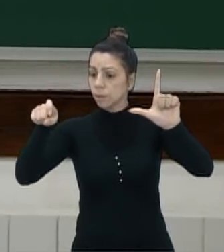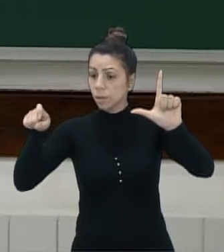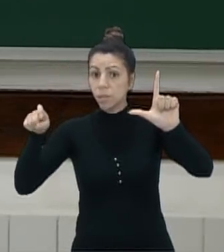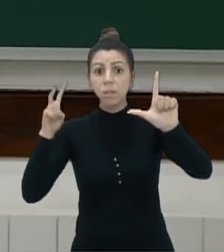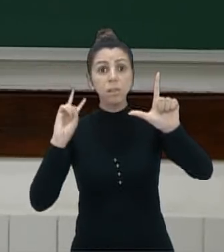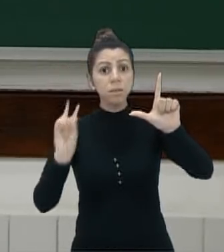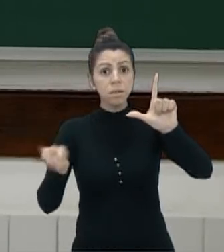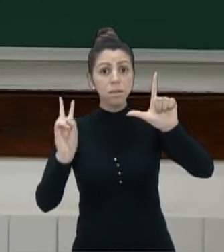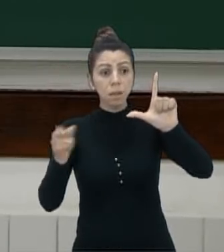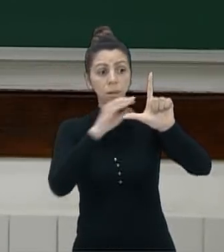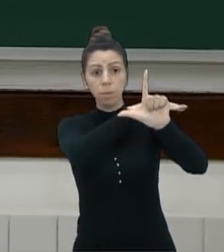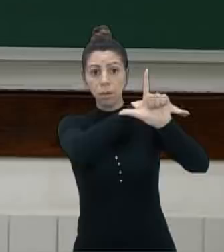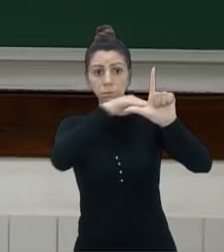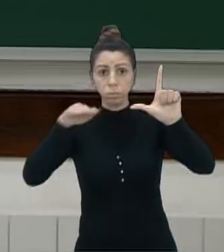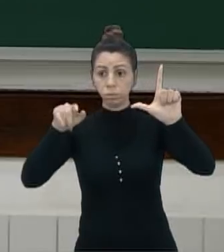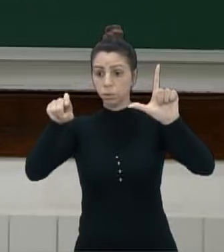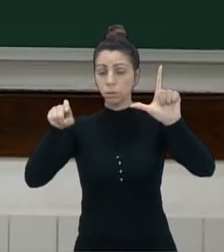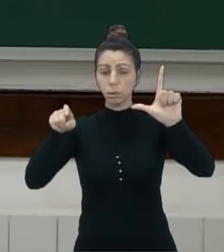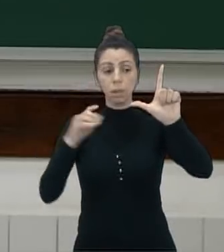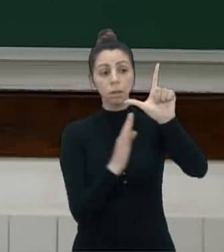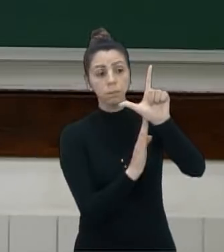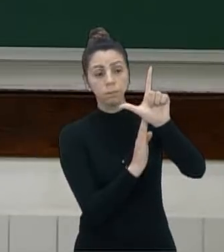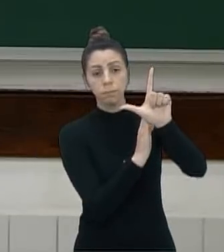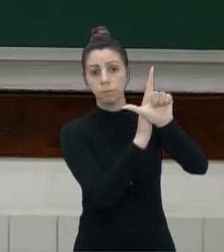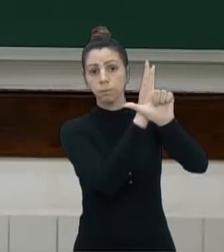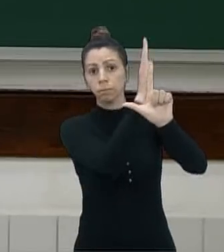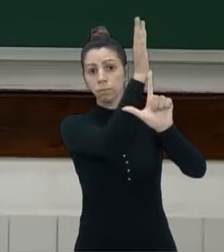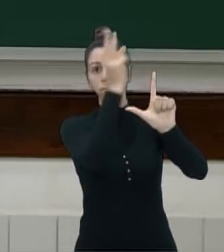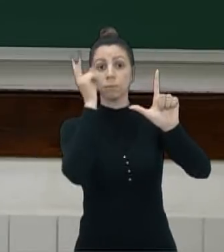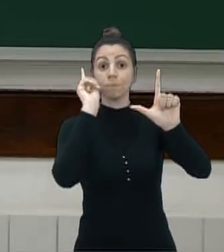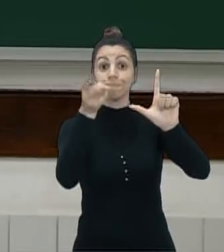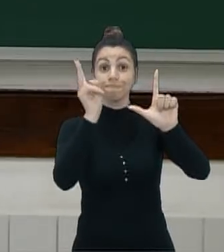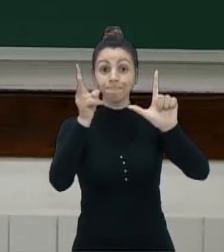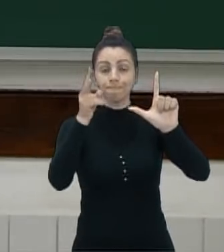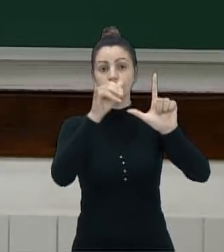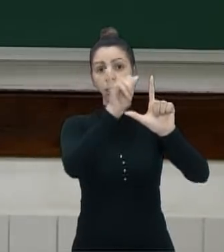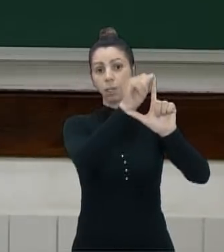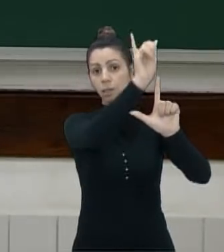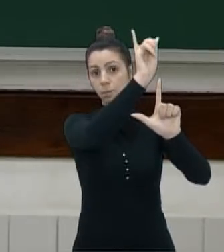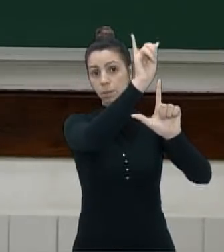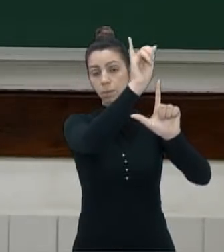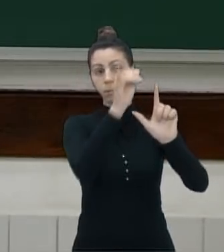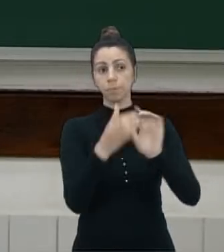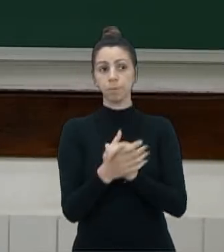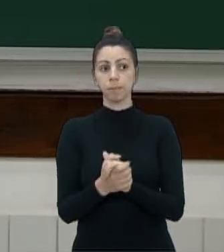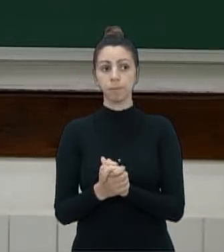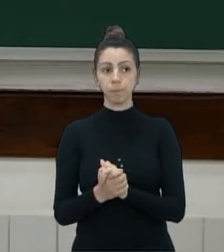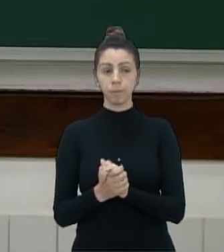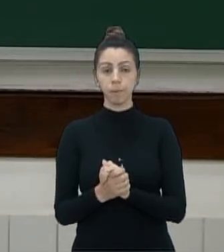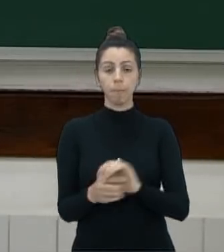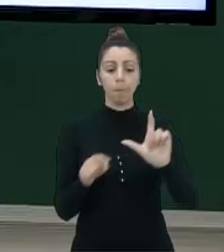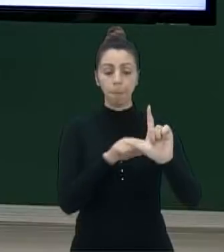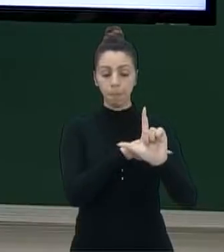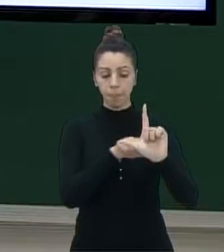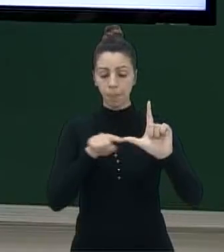ponto e Y a ordenada do ponto. Então, não esqueça sempre, X